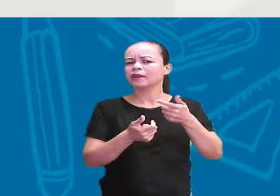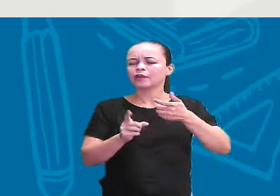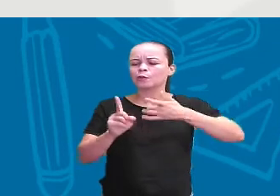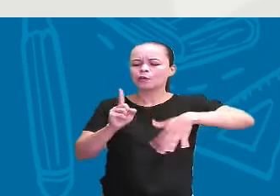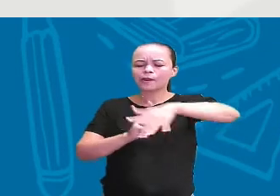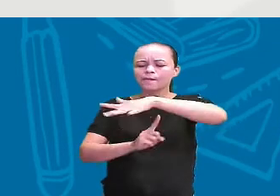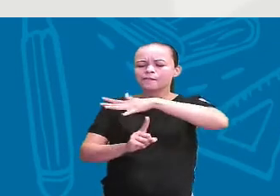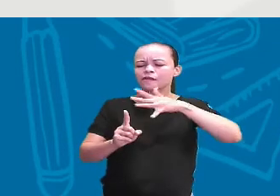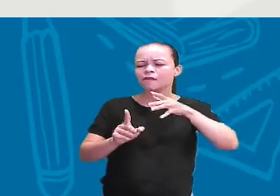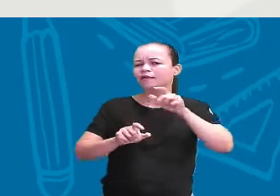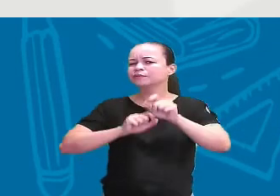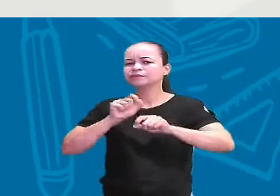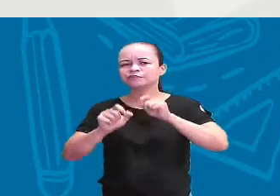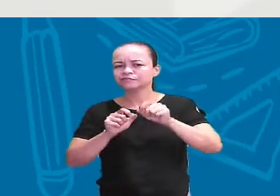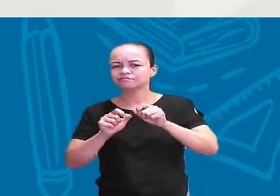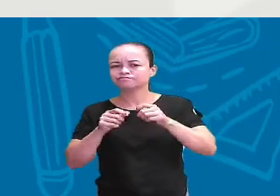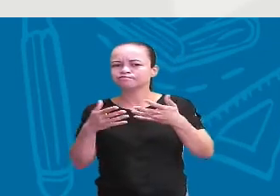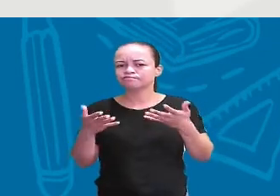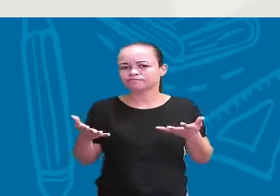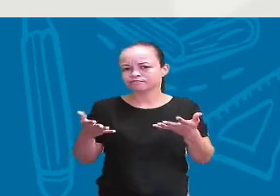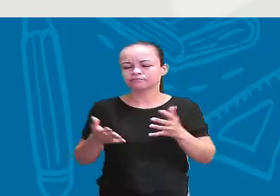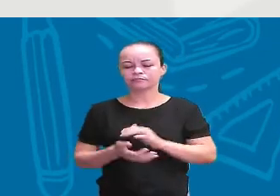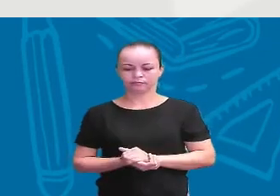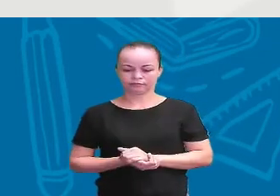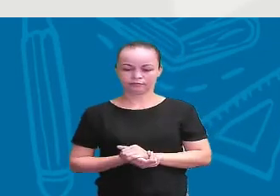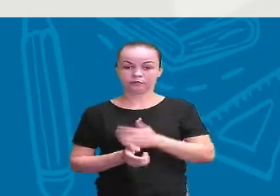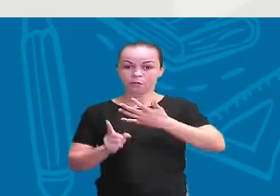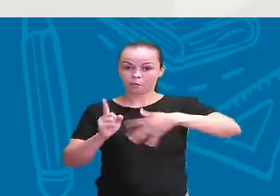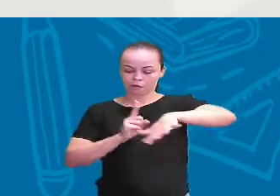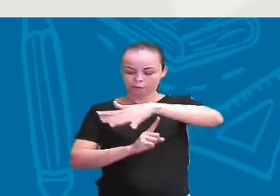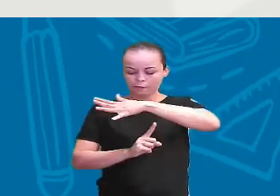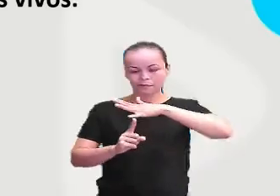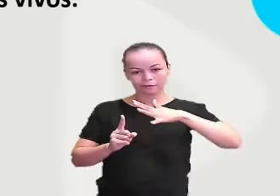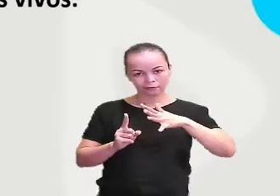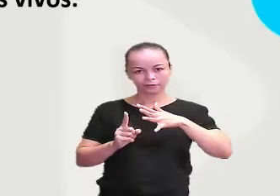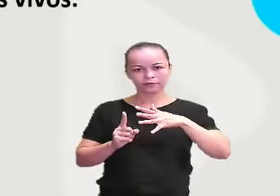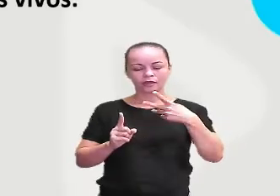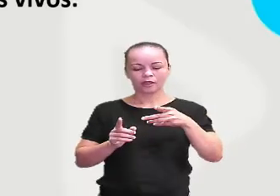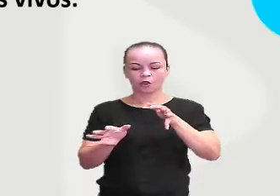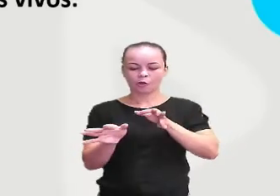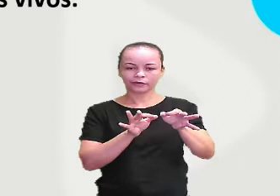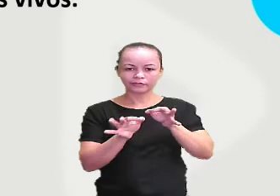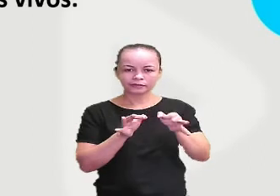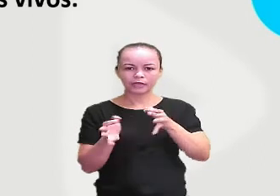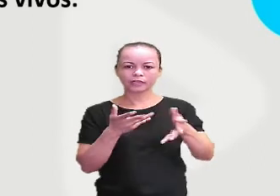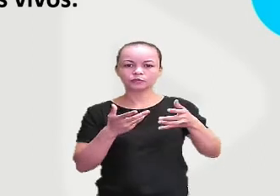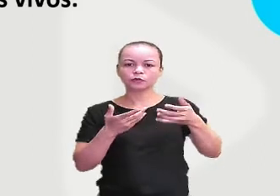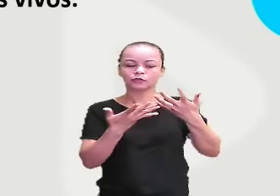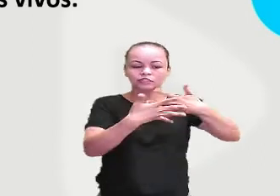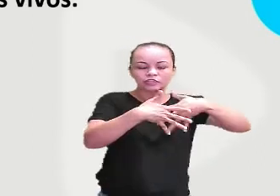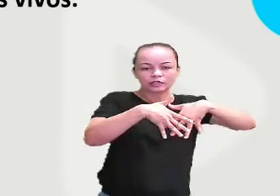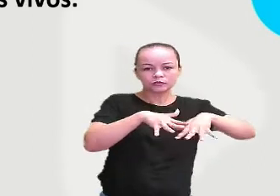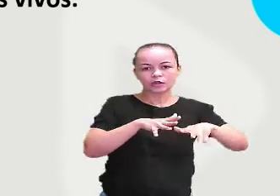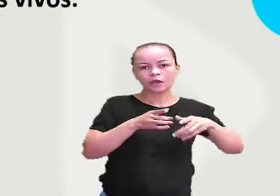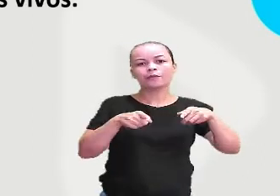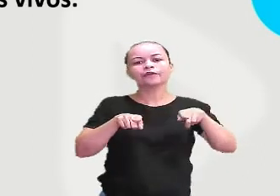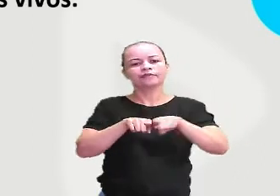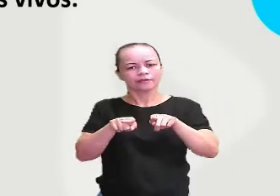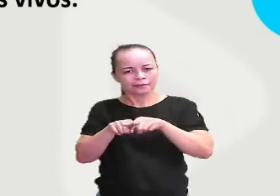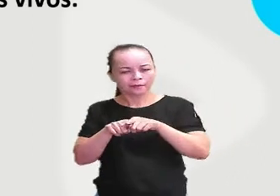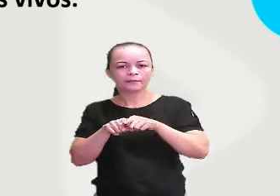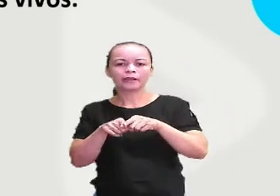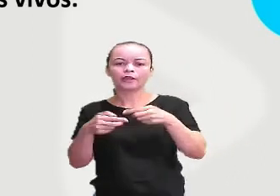ambiente, pessoal? O que é isso? O meio ambiente é formado por coisas naturais e também por coisas que são feitas